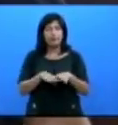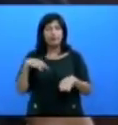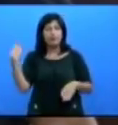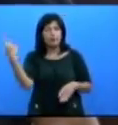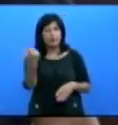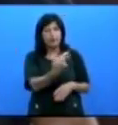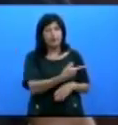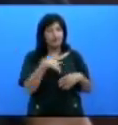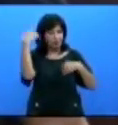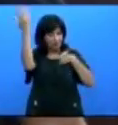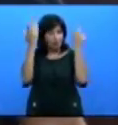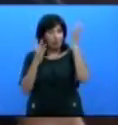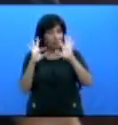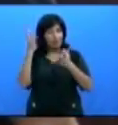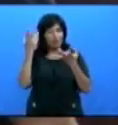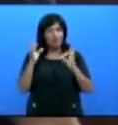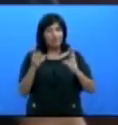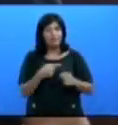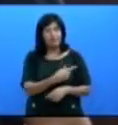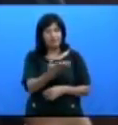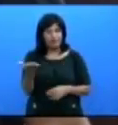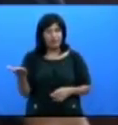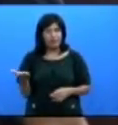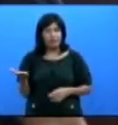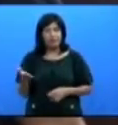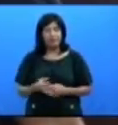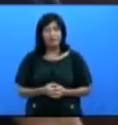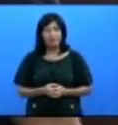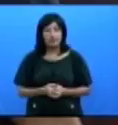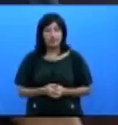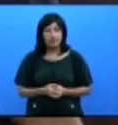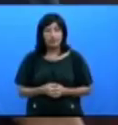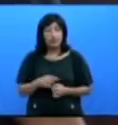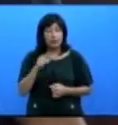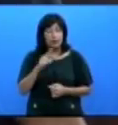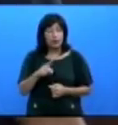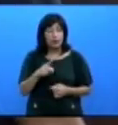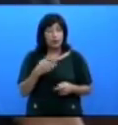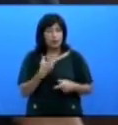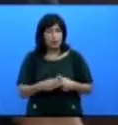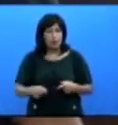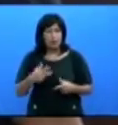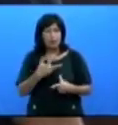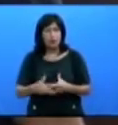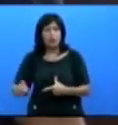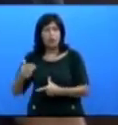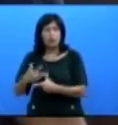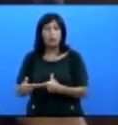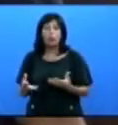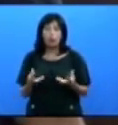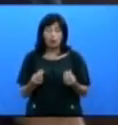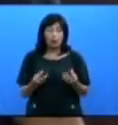esta casa poder estar homenageando nas suas conquistas, não só tuas, como